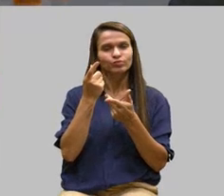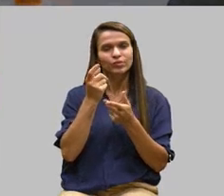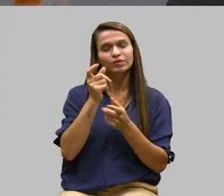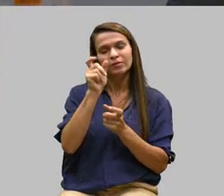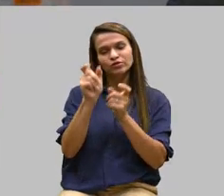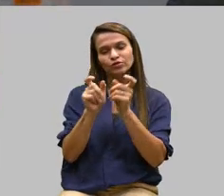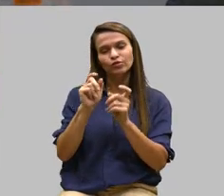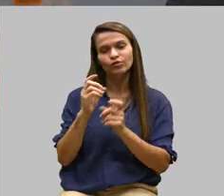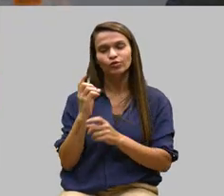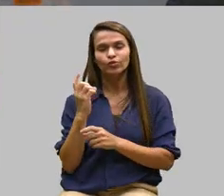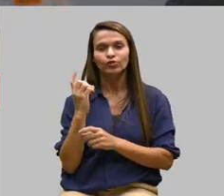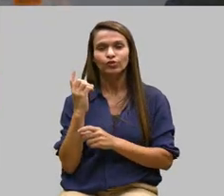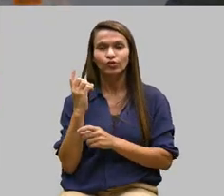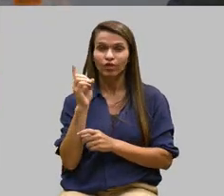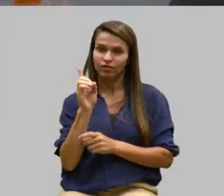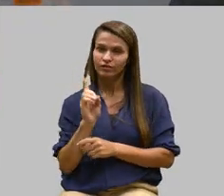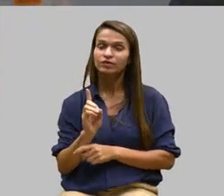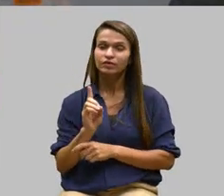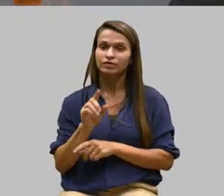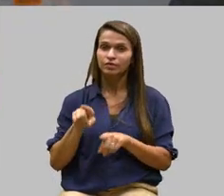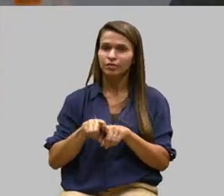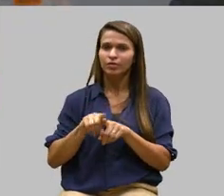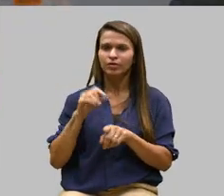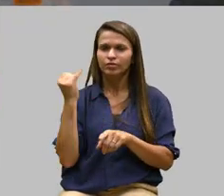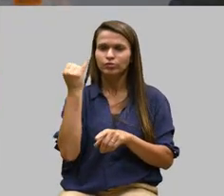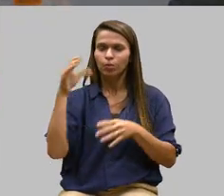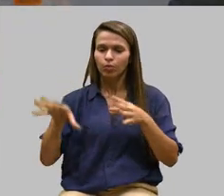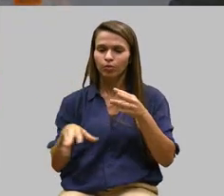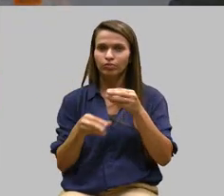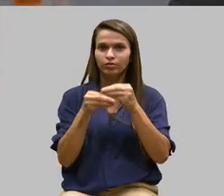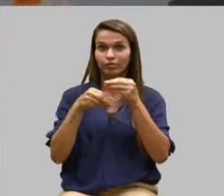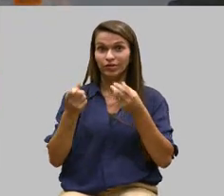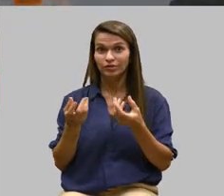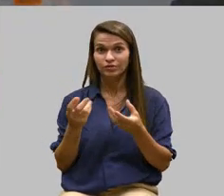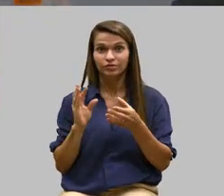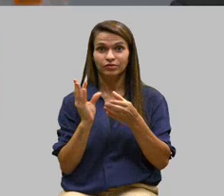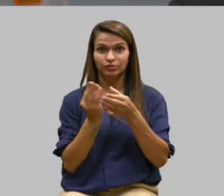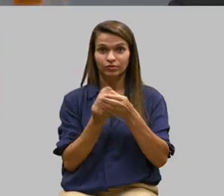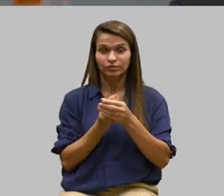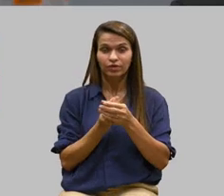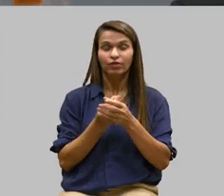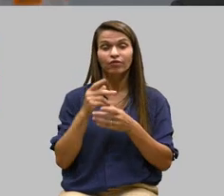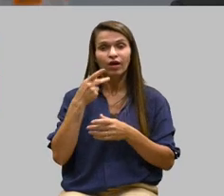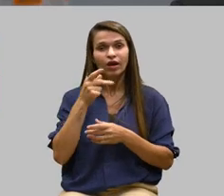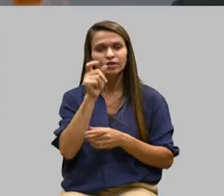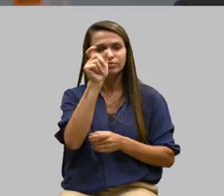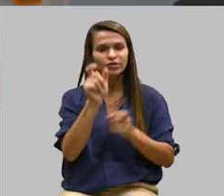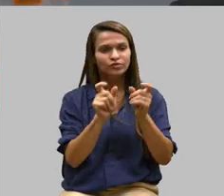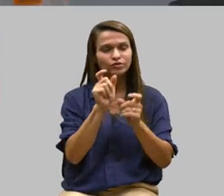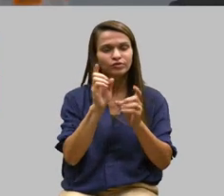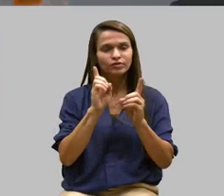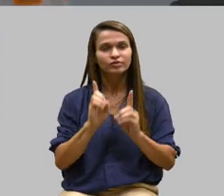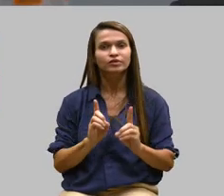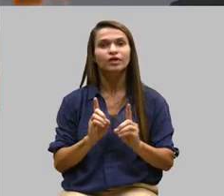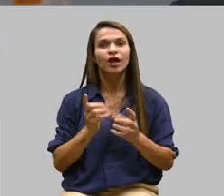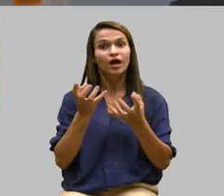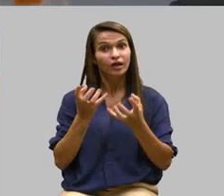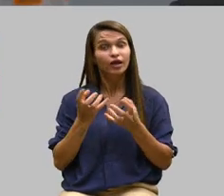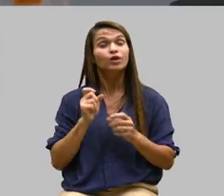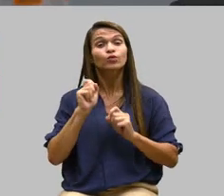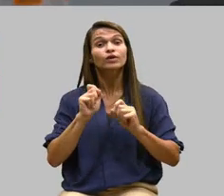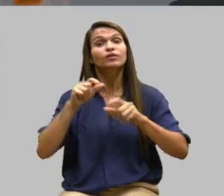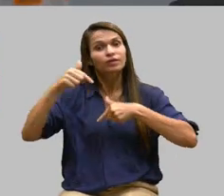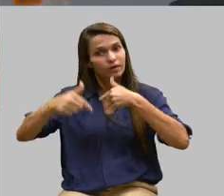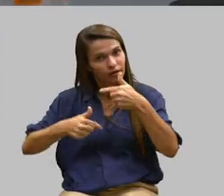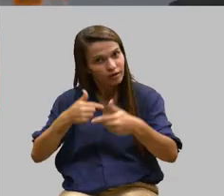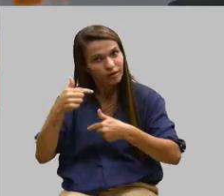importante que realmente contribui para nossa inclusão eu falo que as pessoas com deficiência elas querem trabalhar